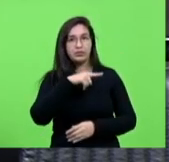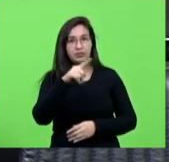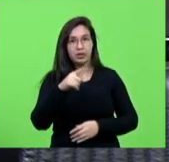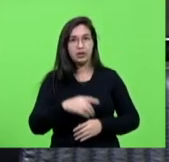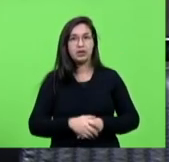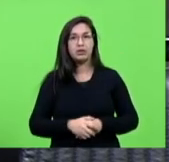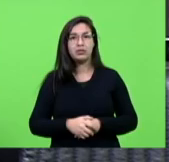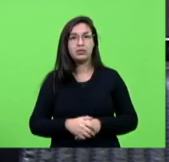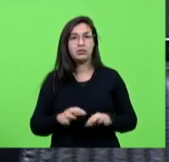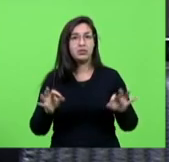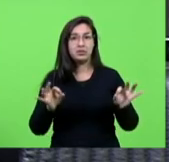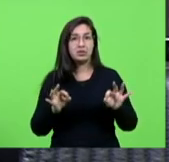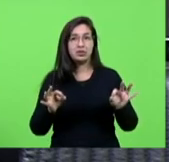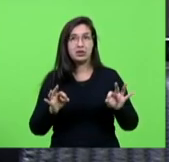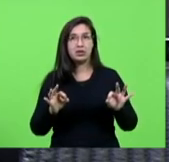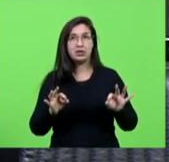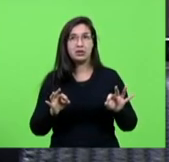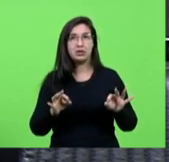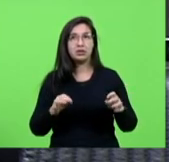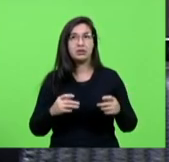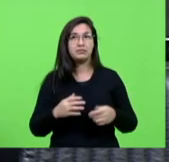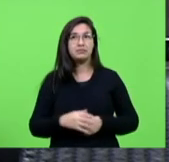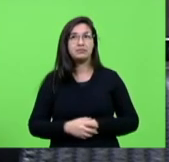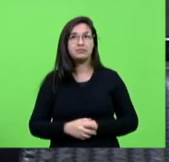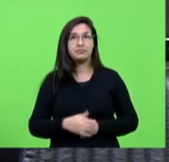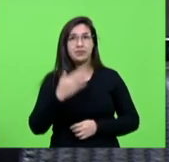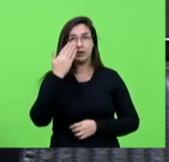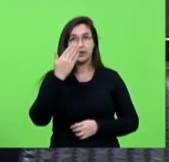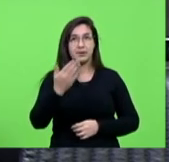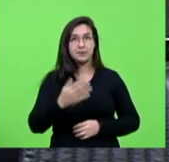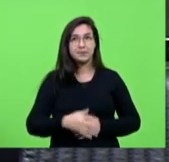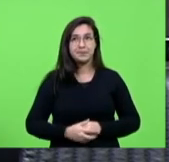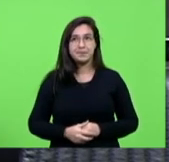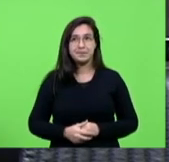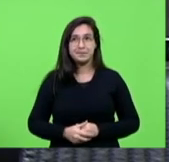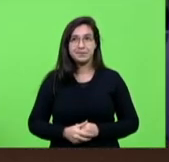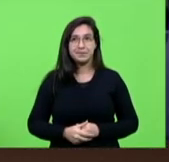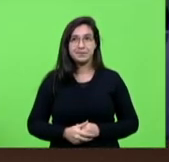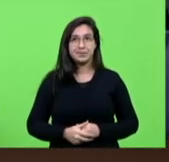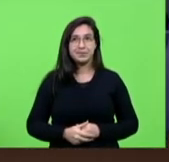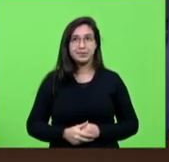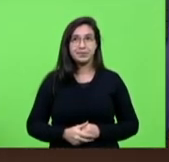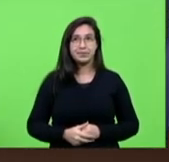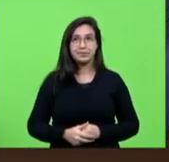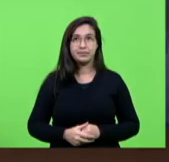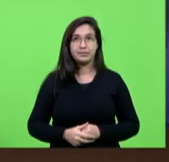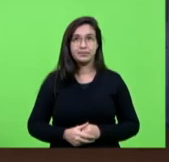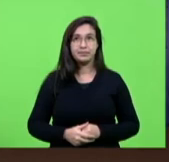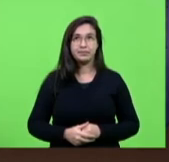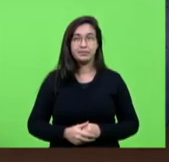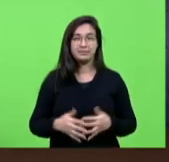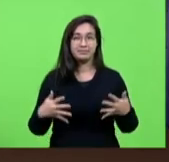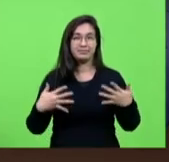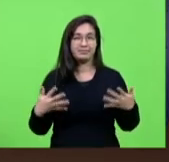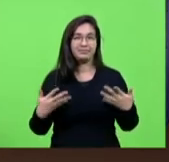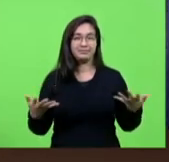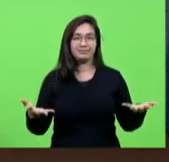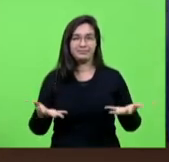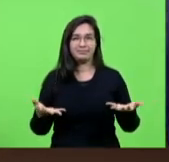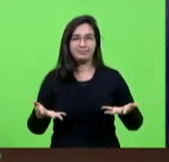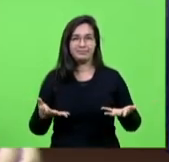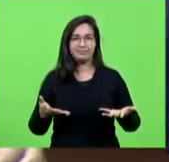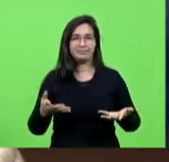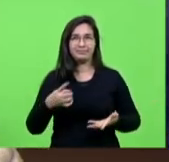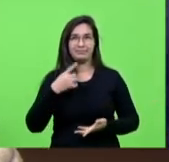que ninguém mandou montar, depois que monta tem que aguentar os pulos. Obrigado. O pessoal está animado hoje, né, deputado